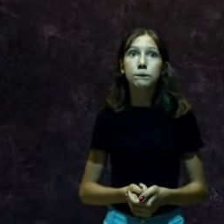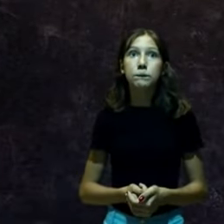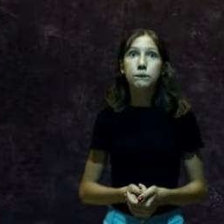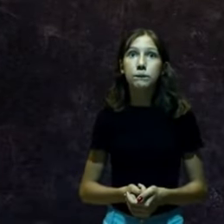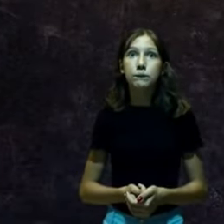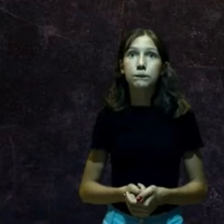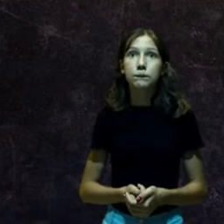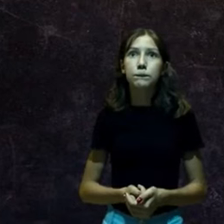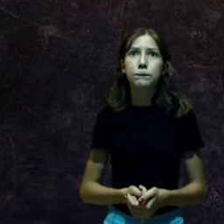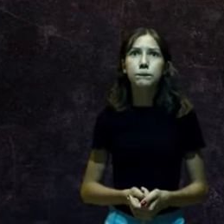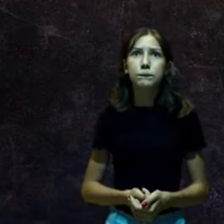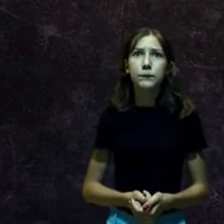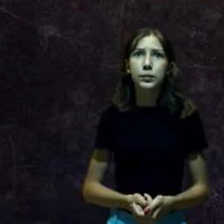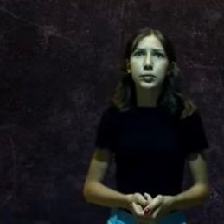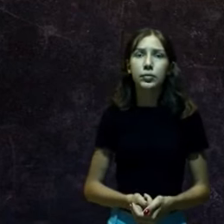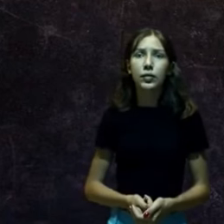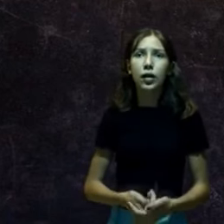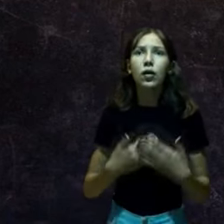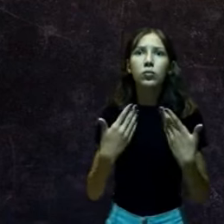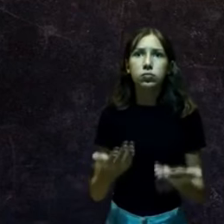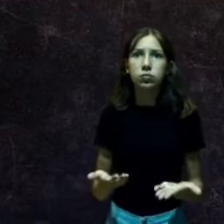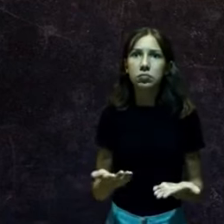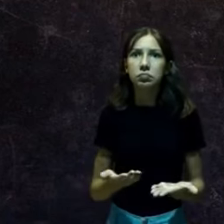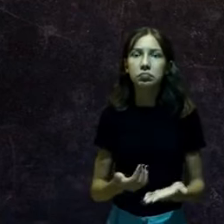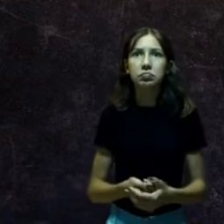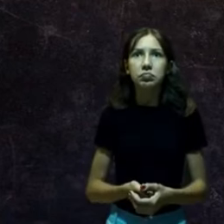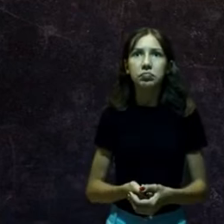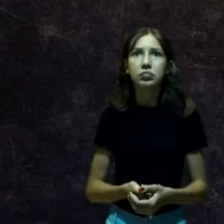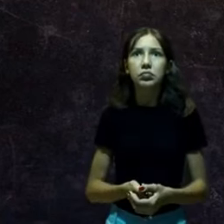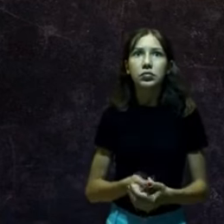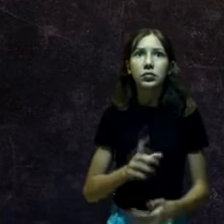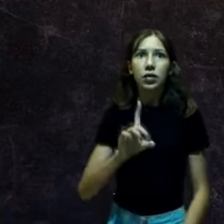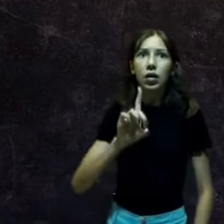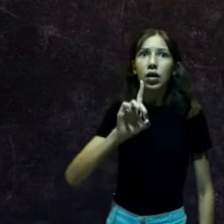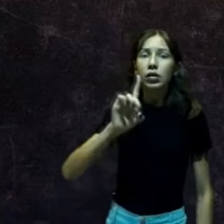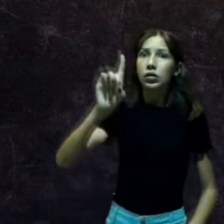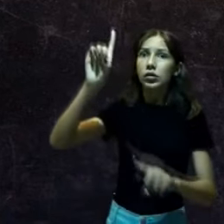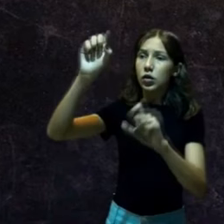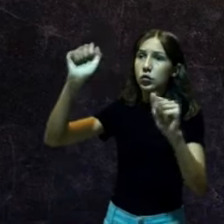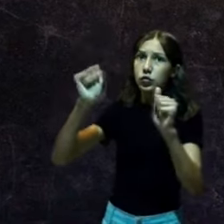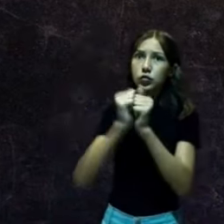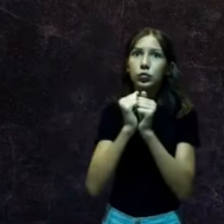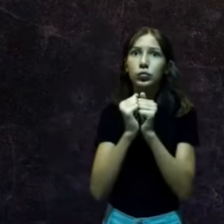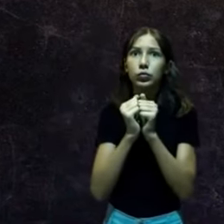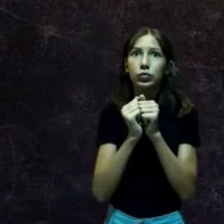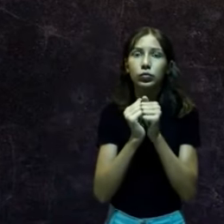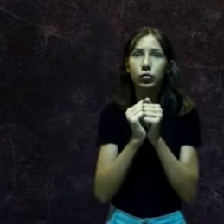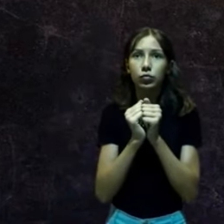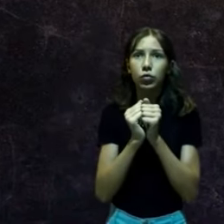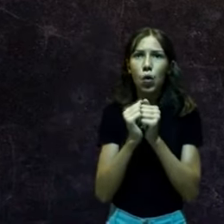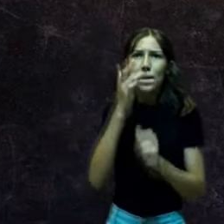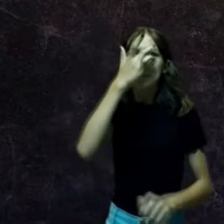Que diremos então à vista destas coisas? Se Deus é por nós, quem será contra nós? Olha agora, como